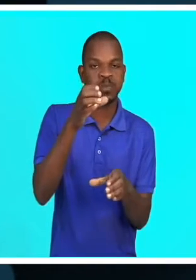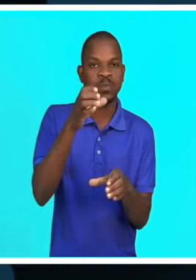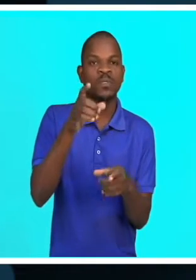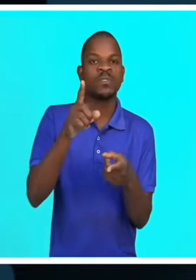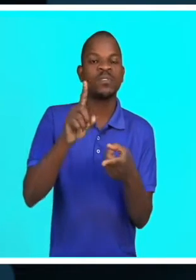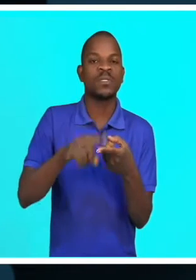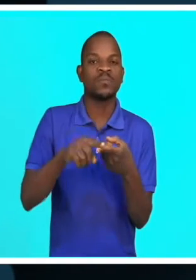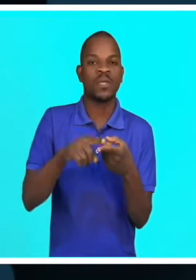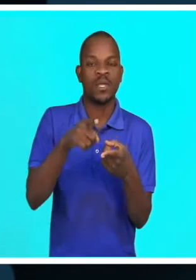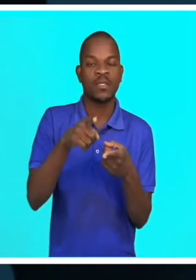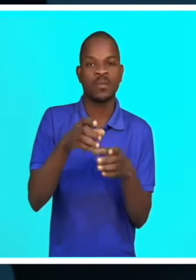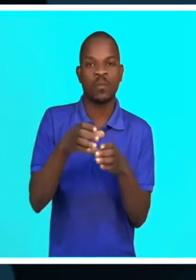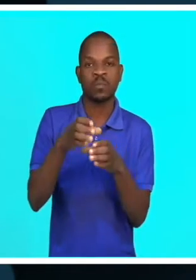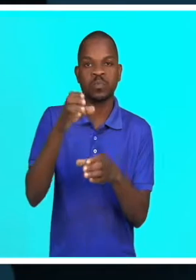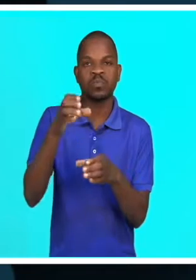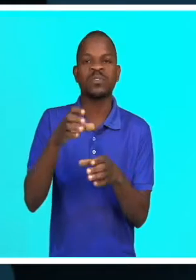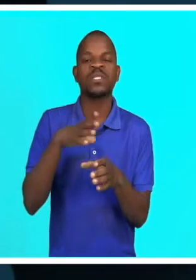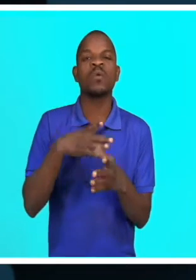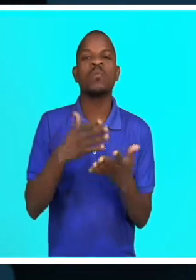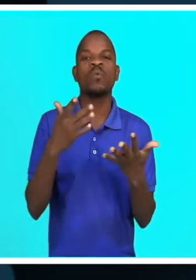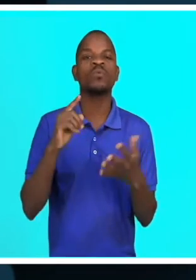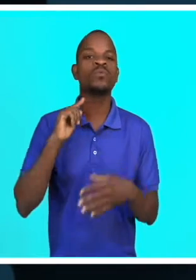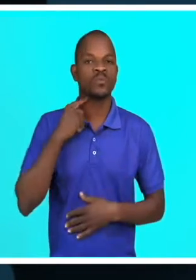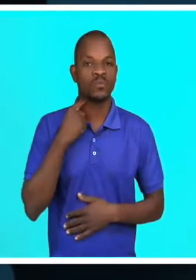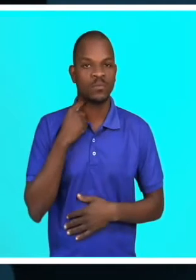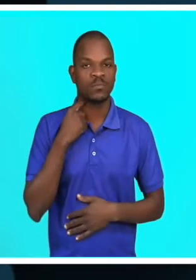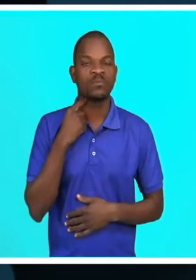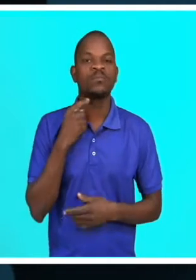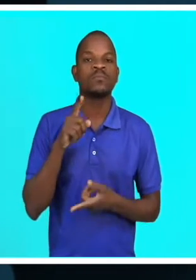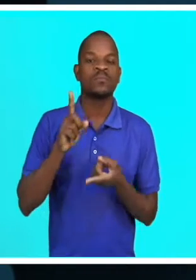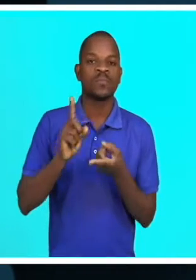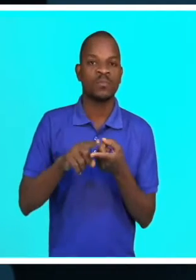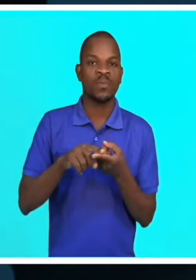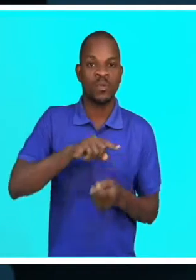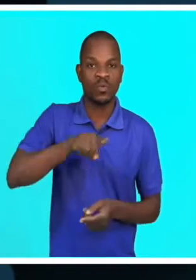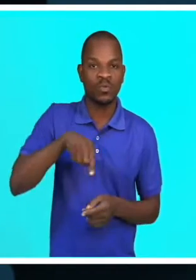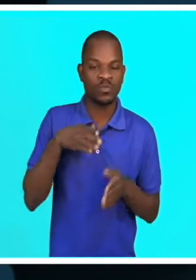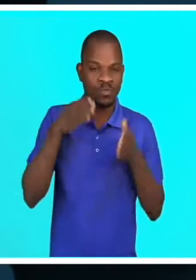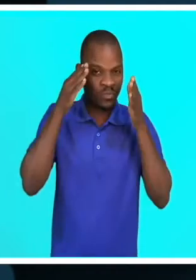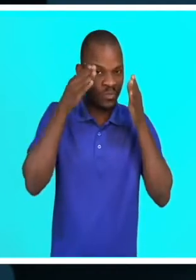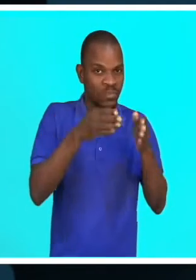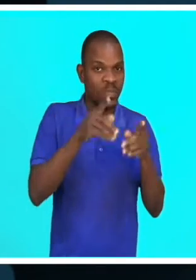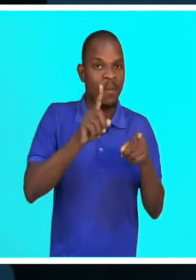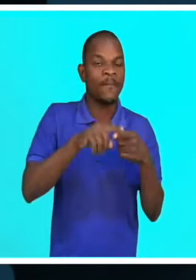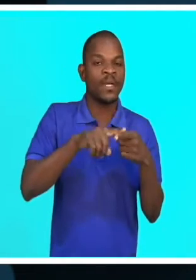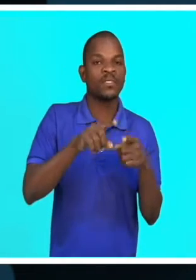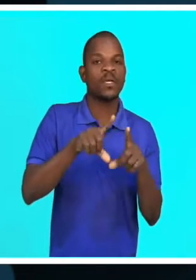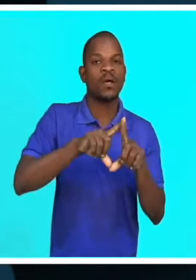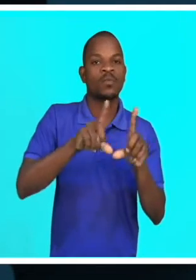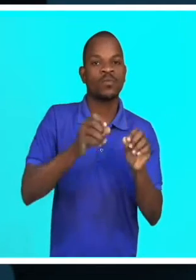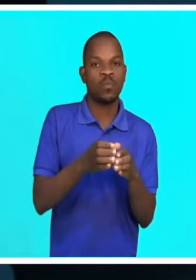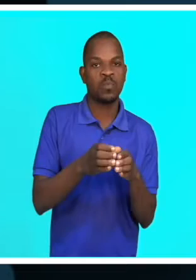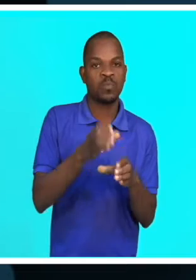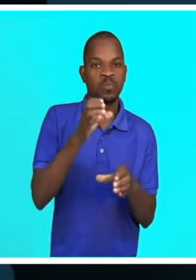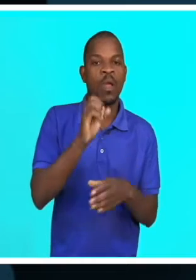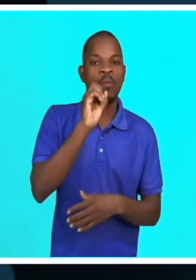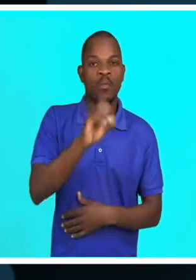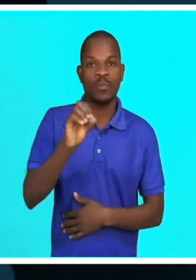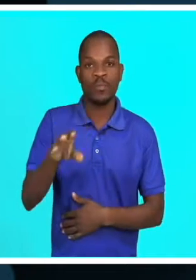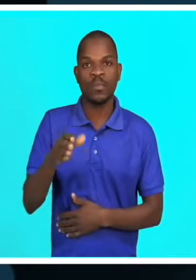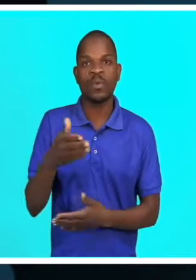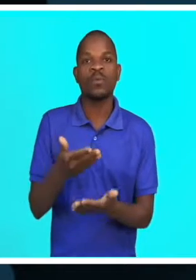plástico que existe, ou boa percentagem do plástico que prolifera aqui na cidade. Isto é, nós temos uma atenção especial